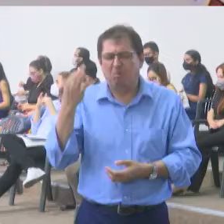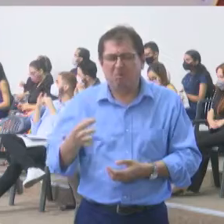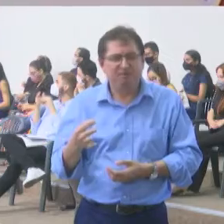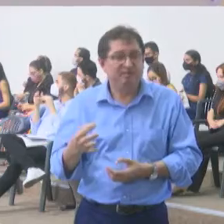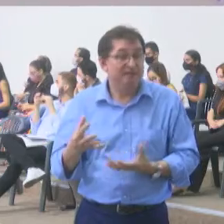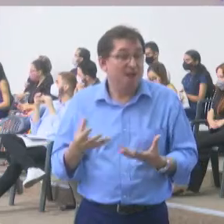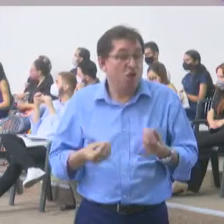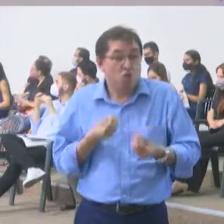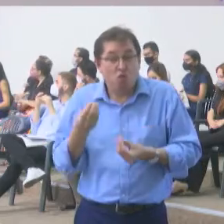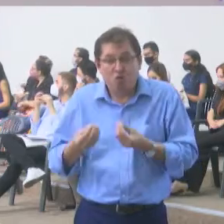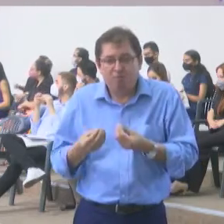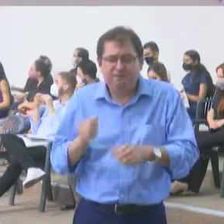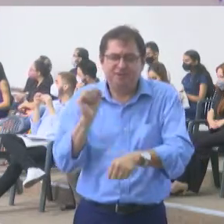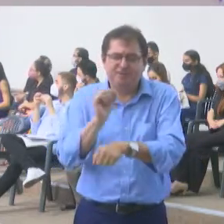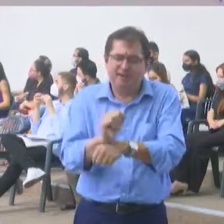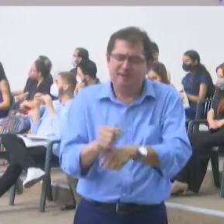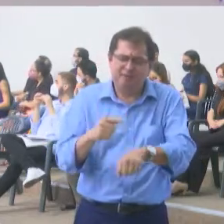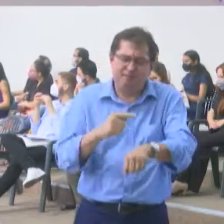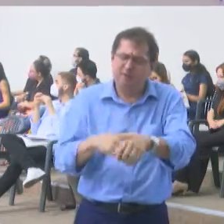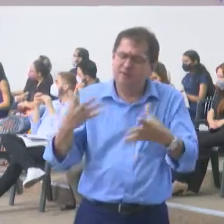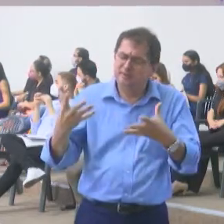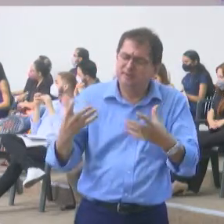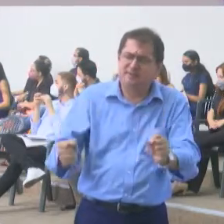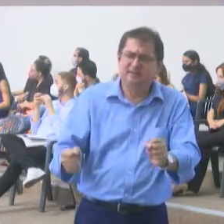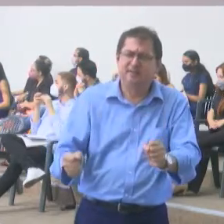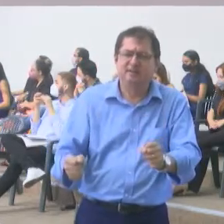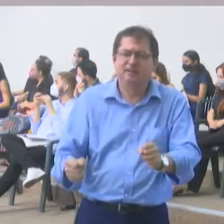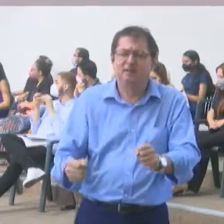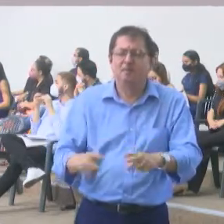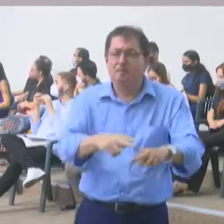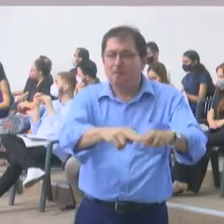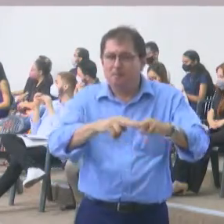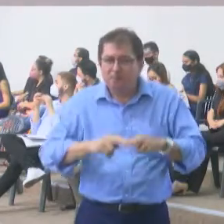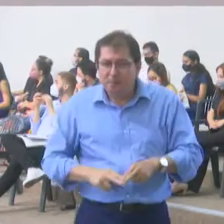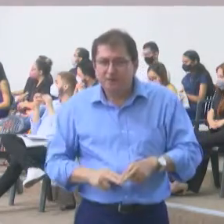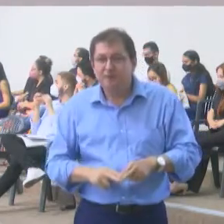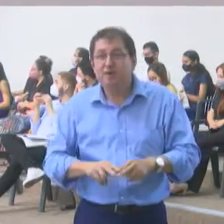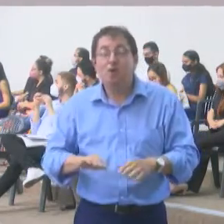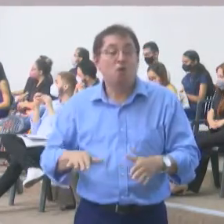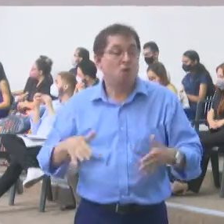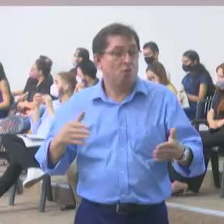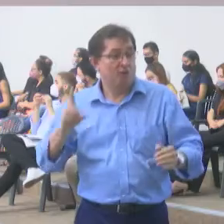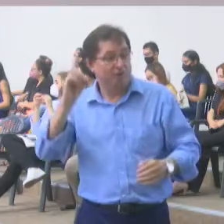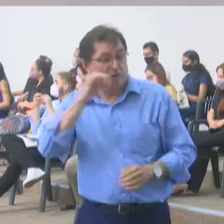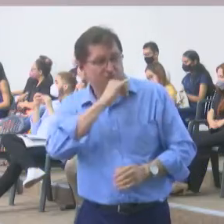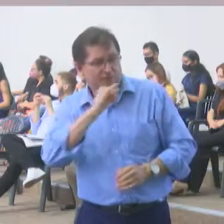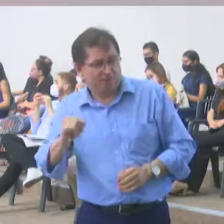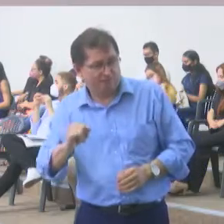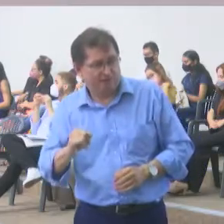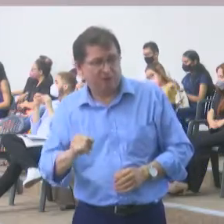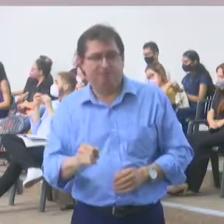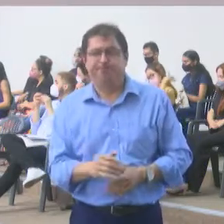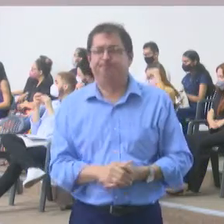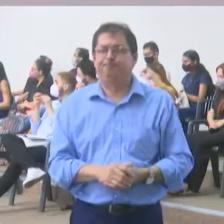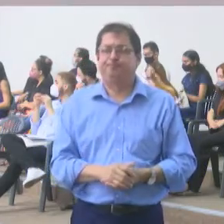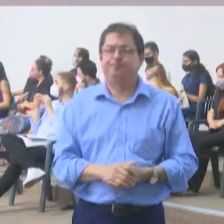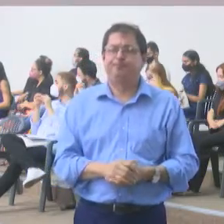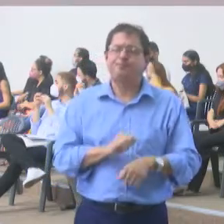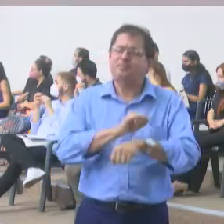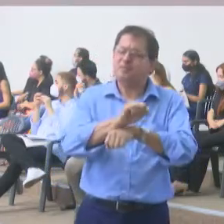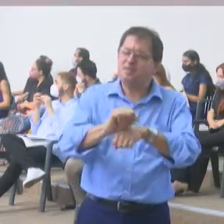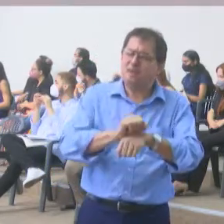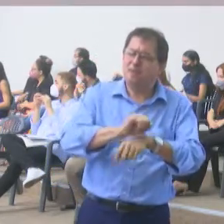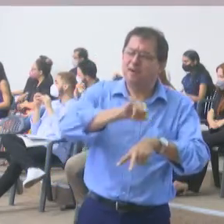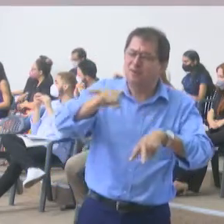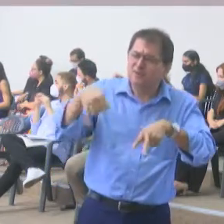terra, aonde tu colocares a planta dos teus pés, vai ser teu, abençoado será. É a posse. Aquele era um sinal de que ele poderia ter